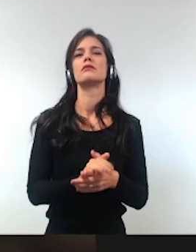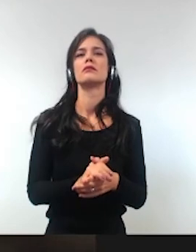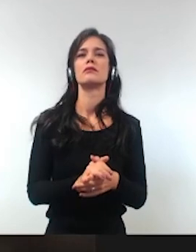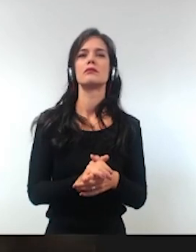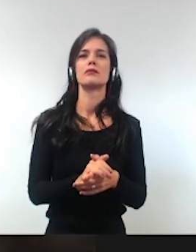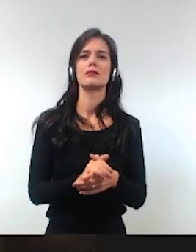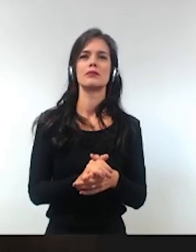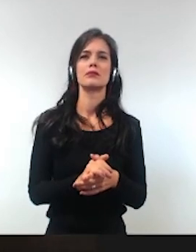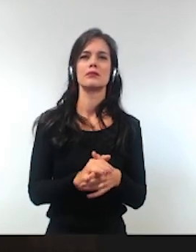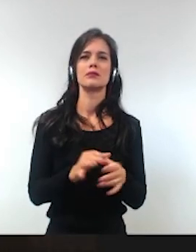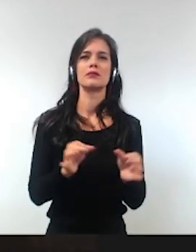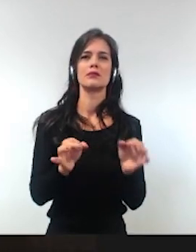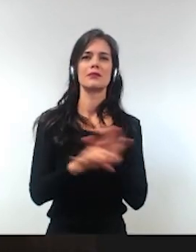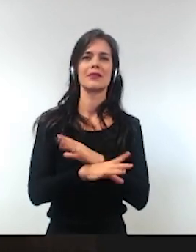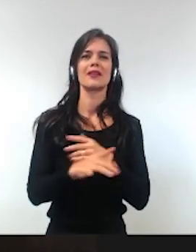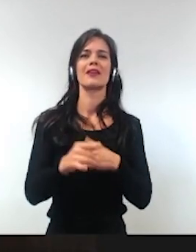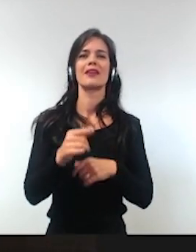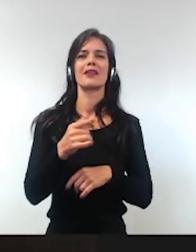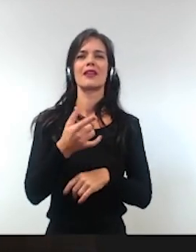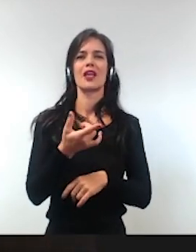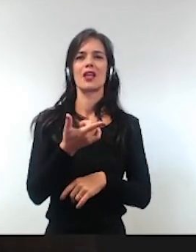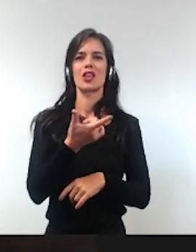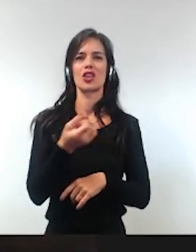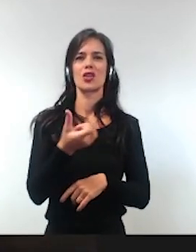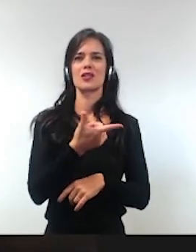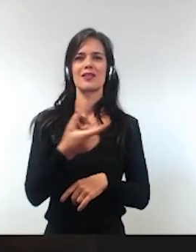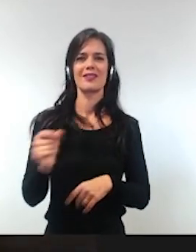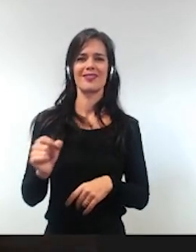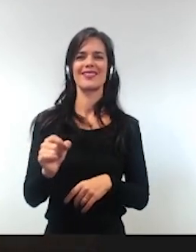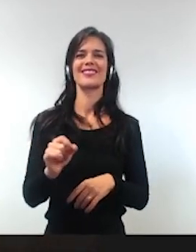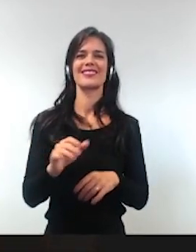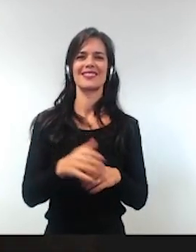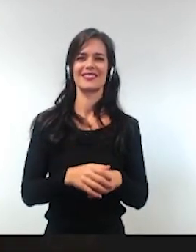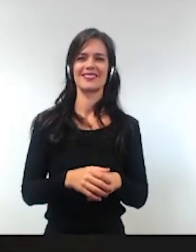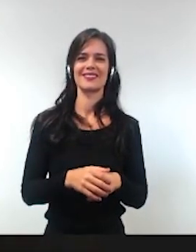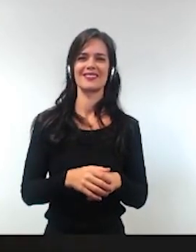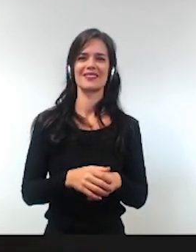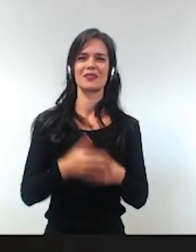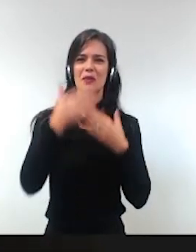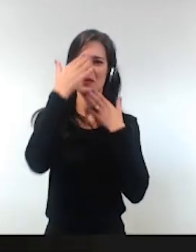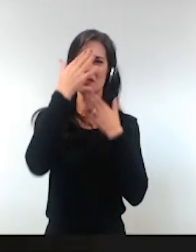exatamente às 12h20, após 1 hora de início do painel. Muito obrigado. Tenham todos um bom dia.